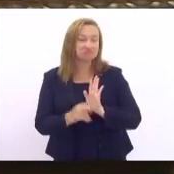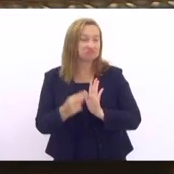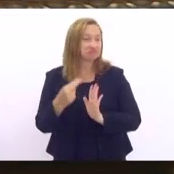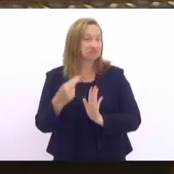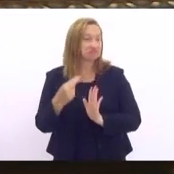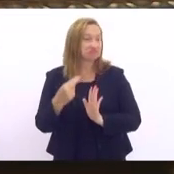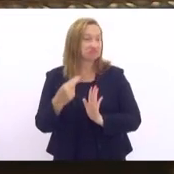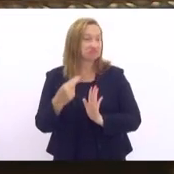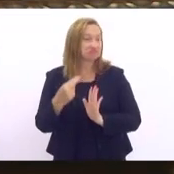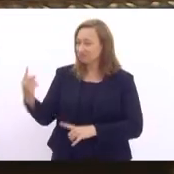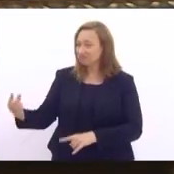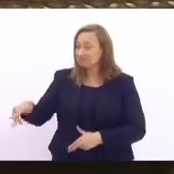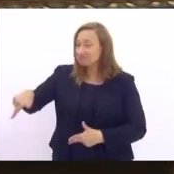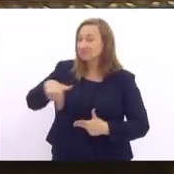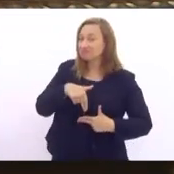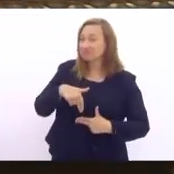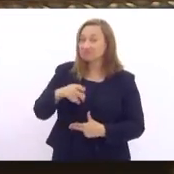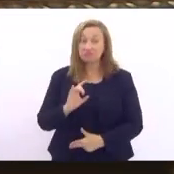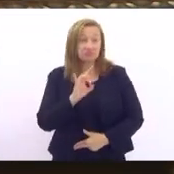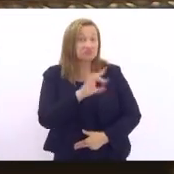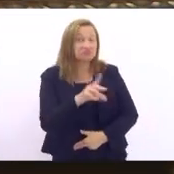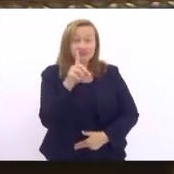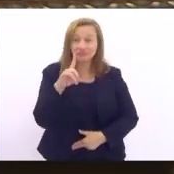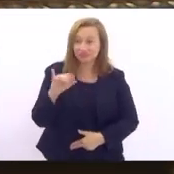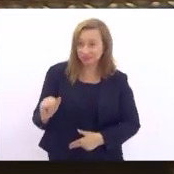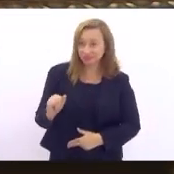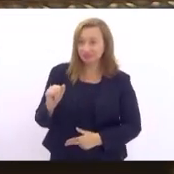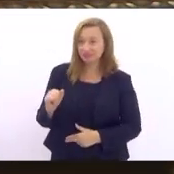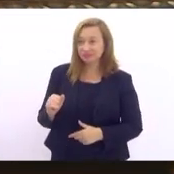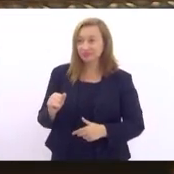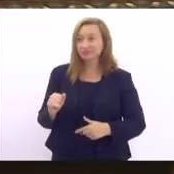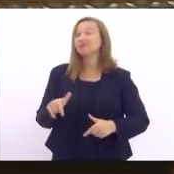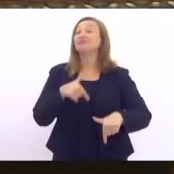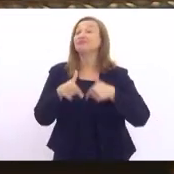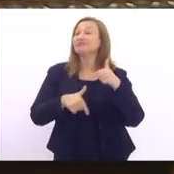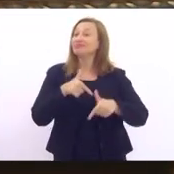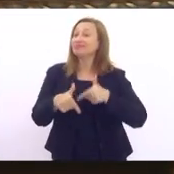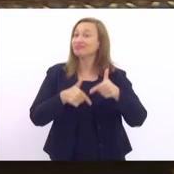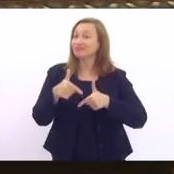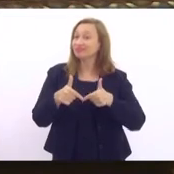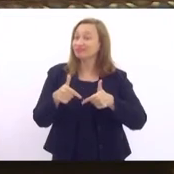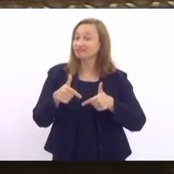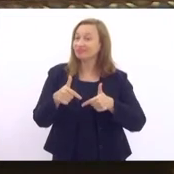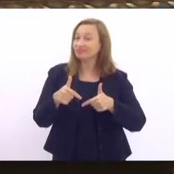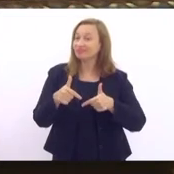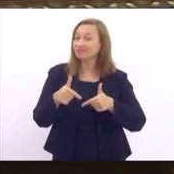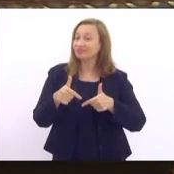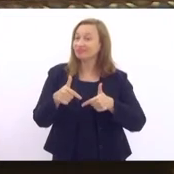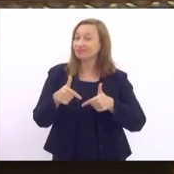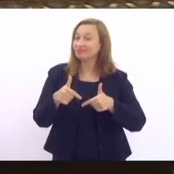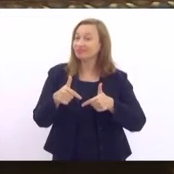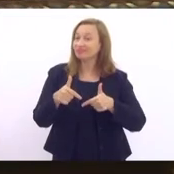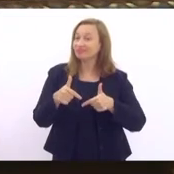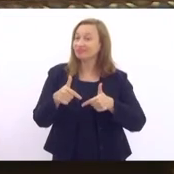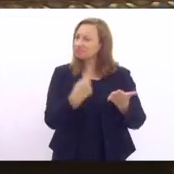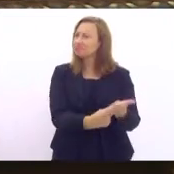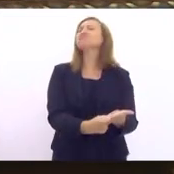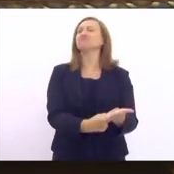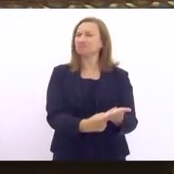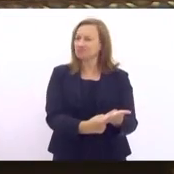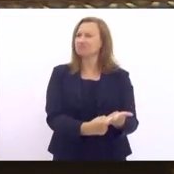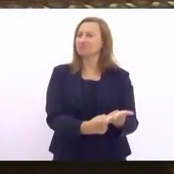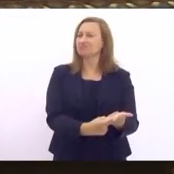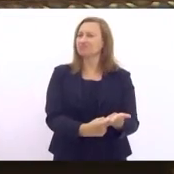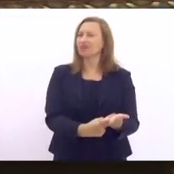último dia do exercício legislativo, reafirmando meu compromisso incansável com a defesa da classe trabalhadora,